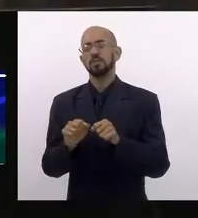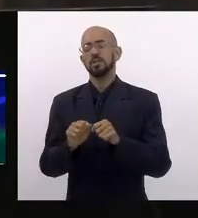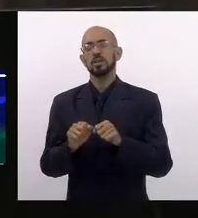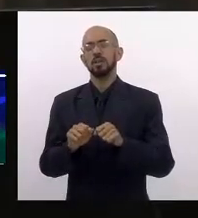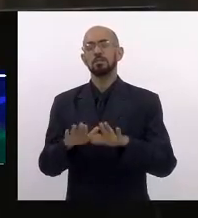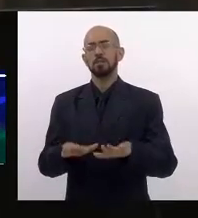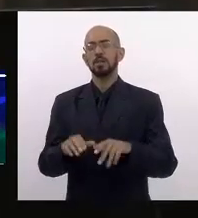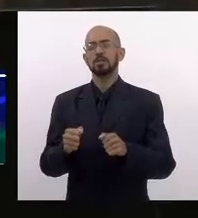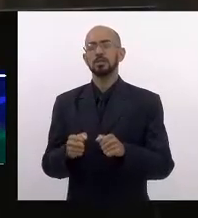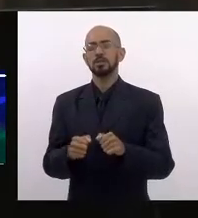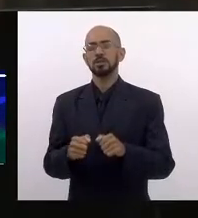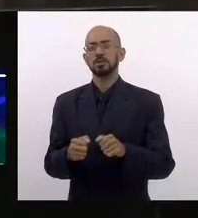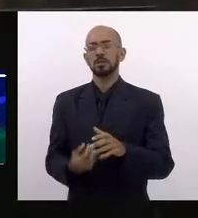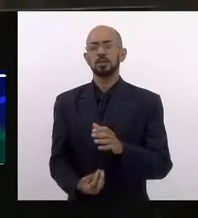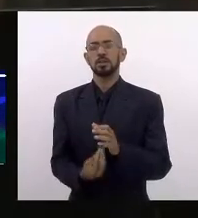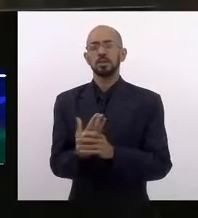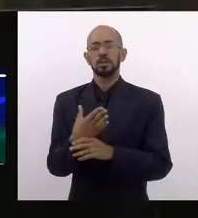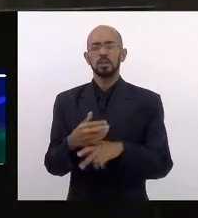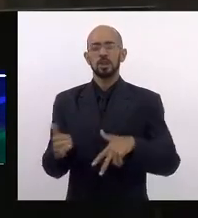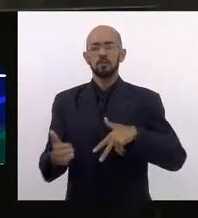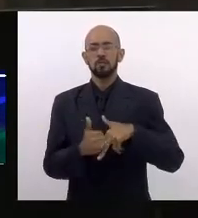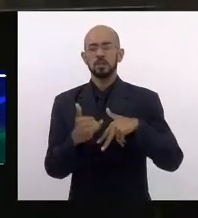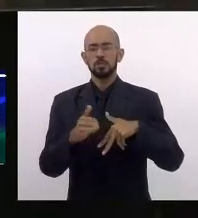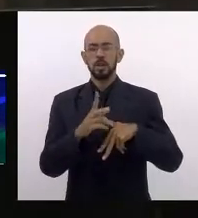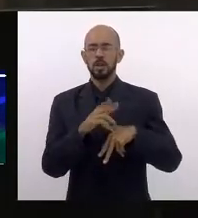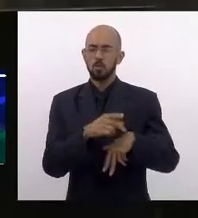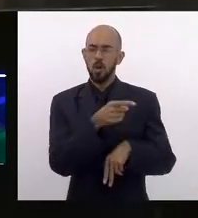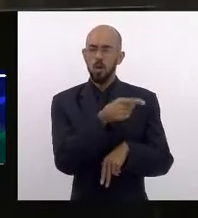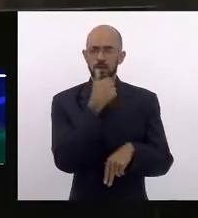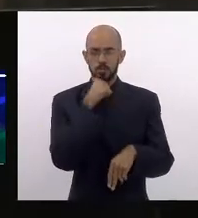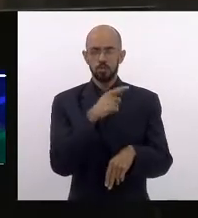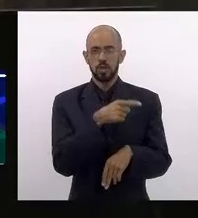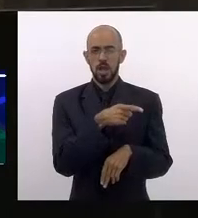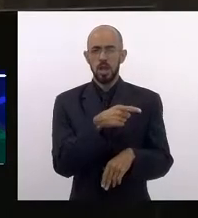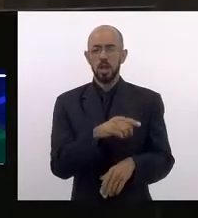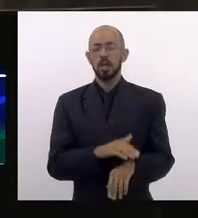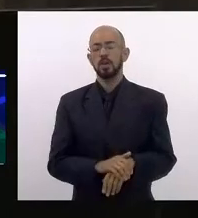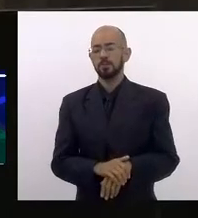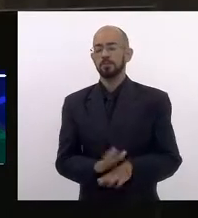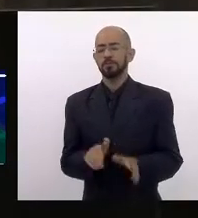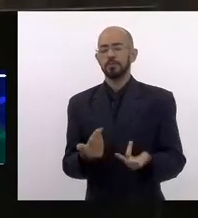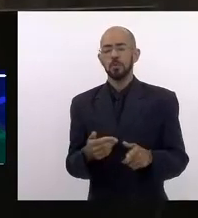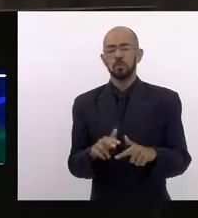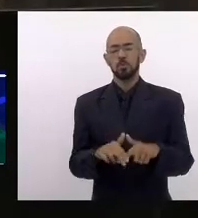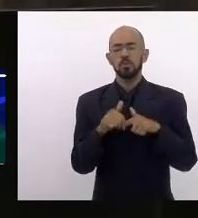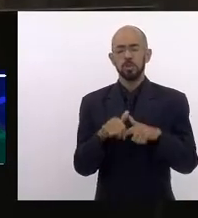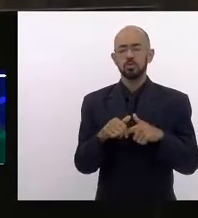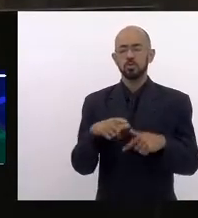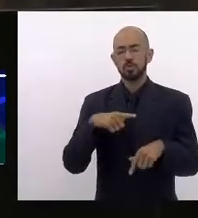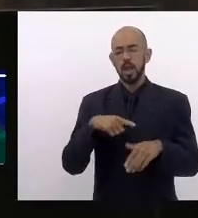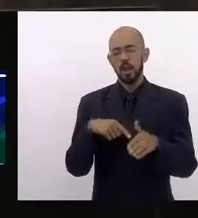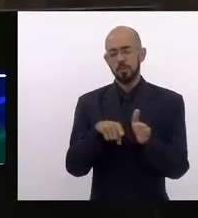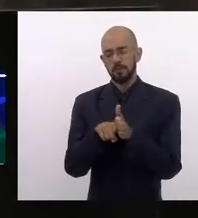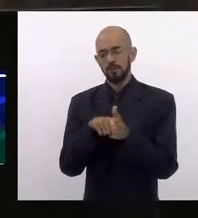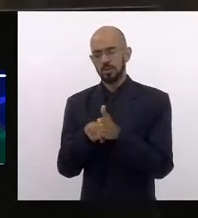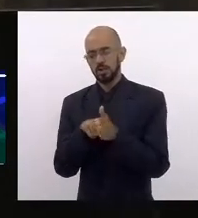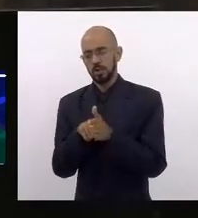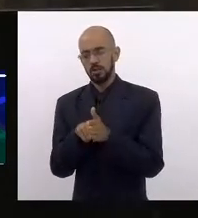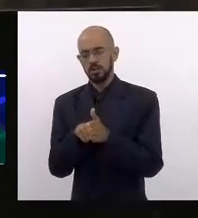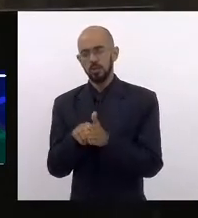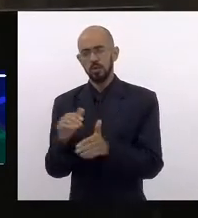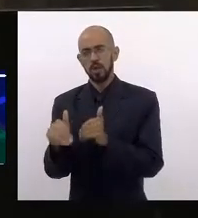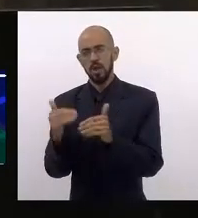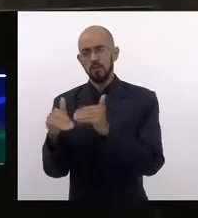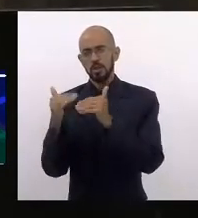que produzem vítimas como a Kathleen Romeu. Então, nesse sentido, já há uma investigação